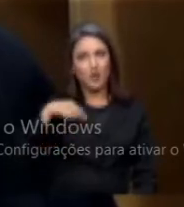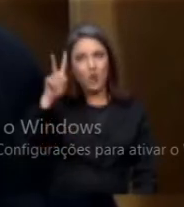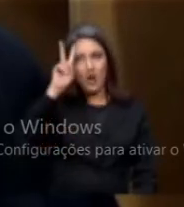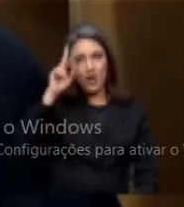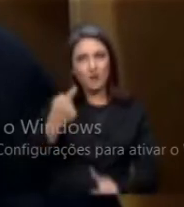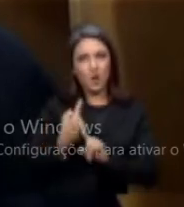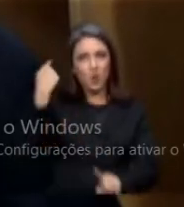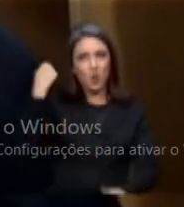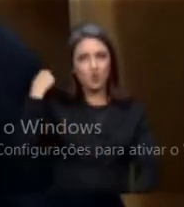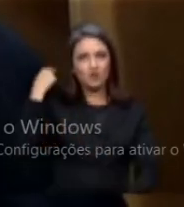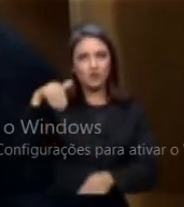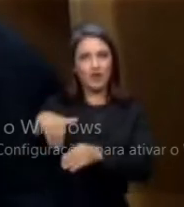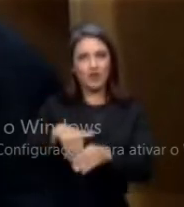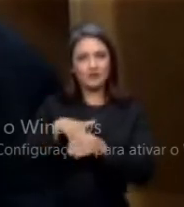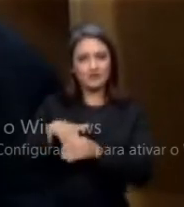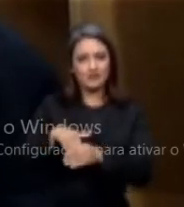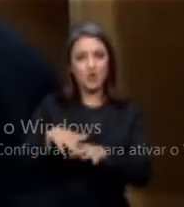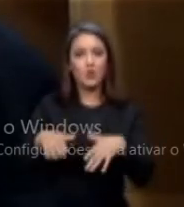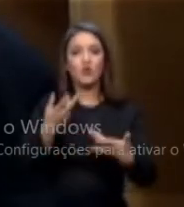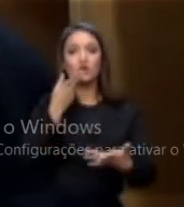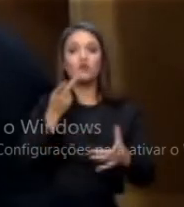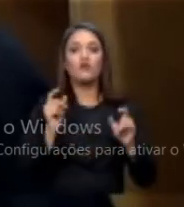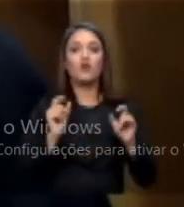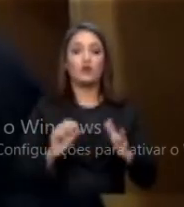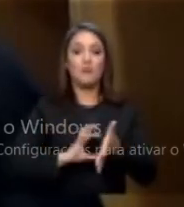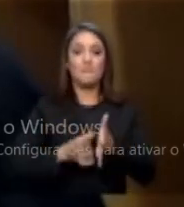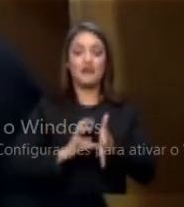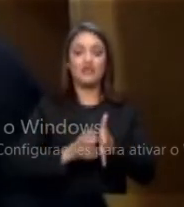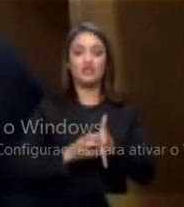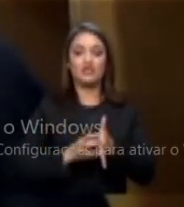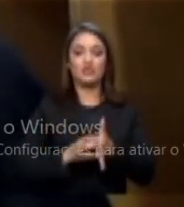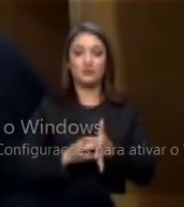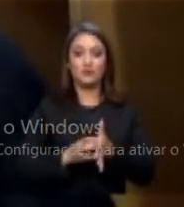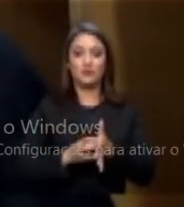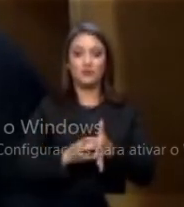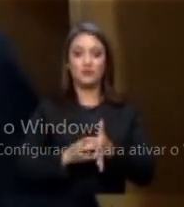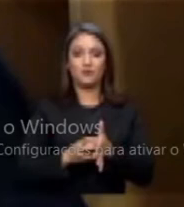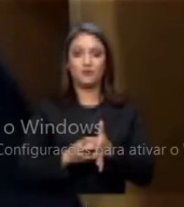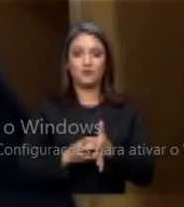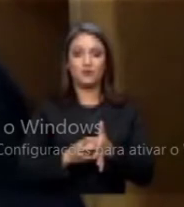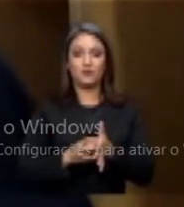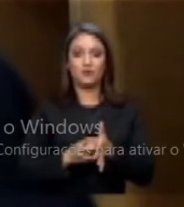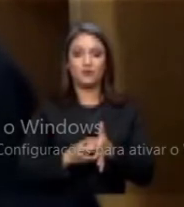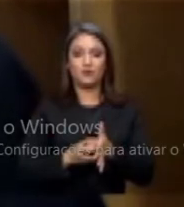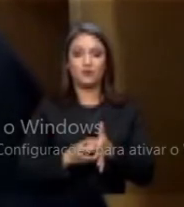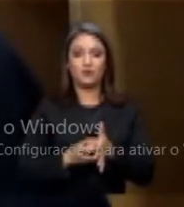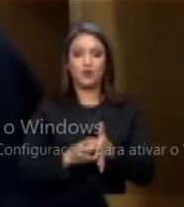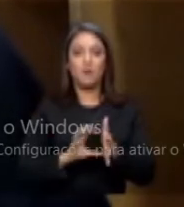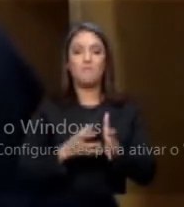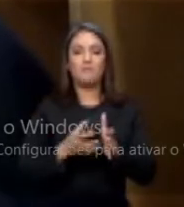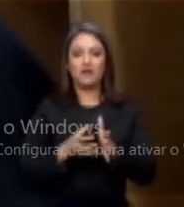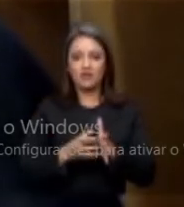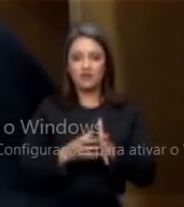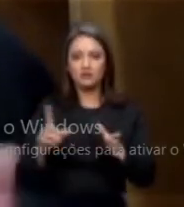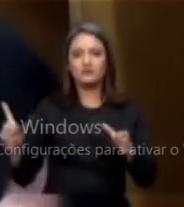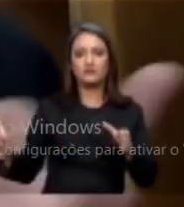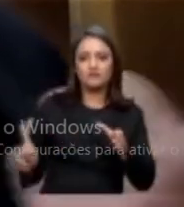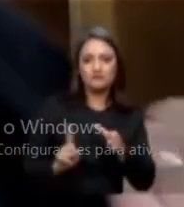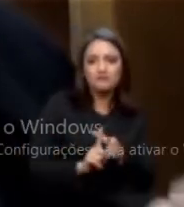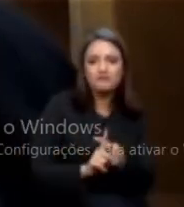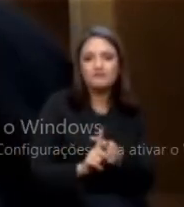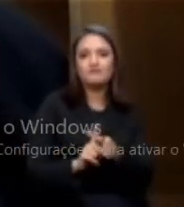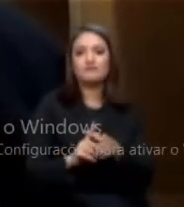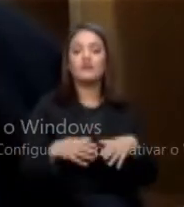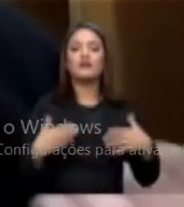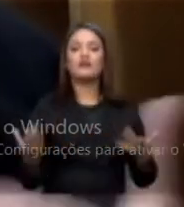eleições gerais, quando tratamos da incorporação de um partido ao partido que Vossa Excelência hoje apresenta, ou seja, o